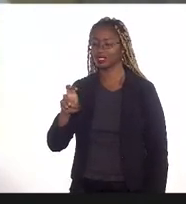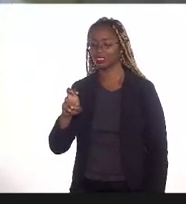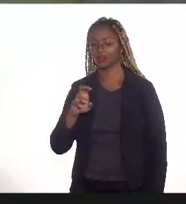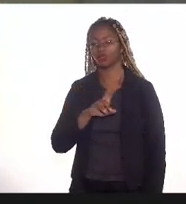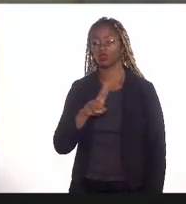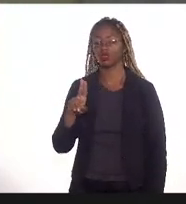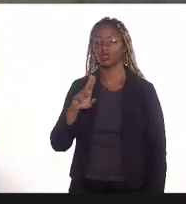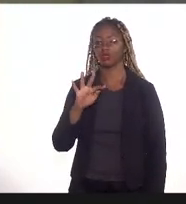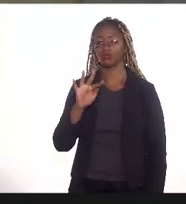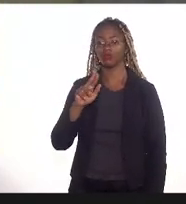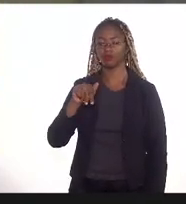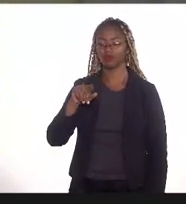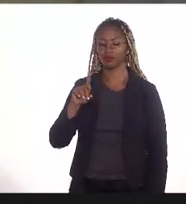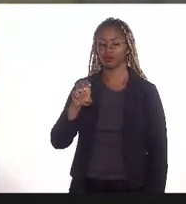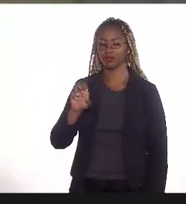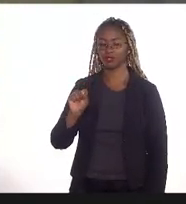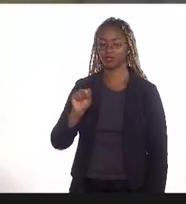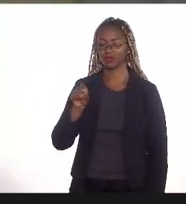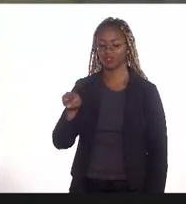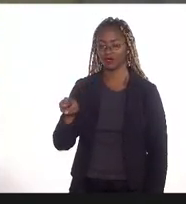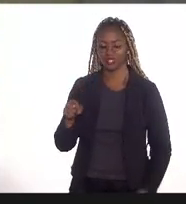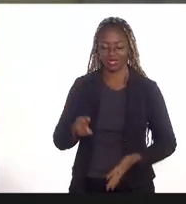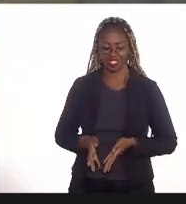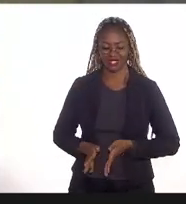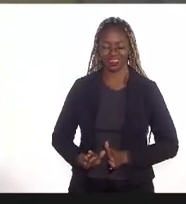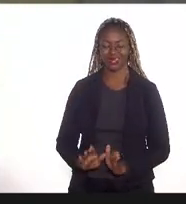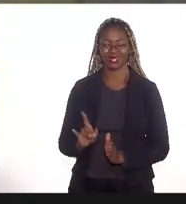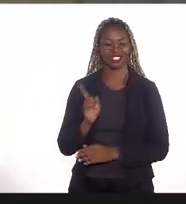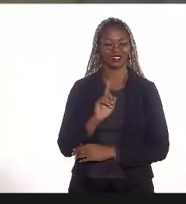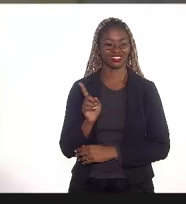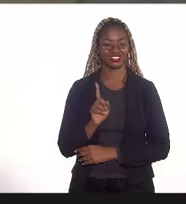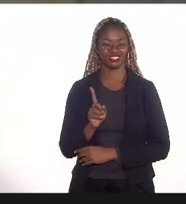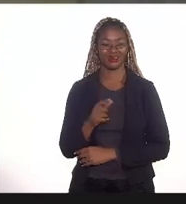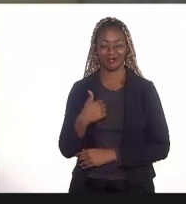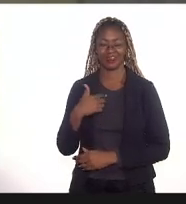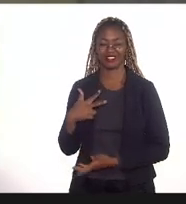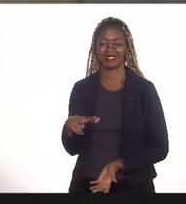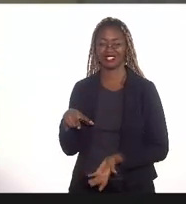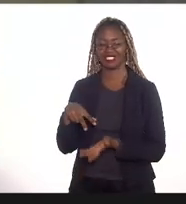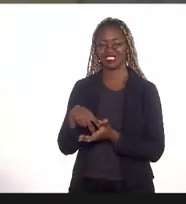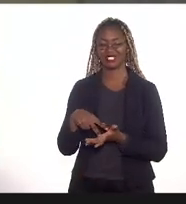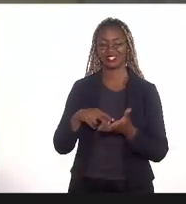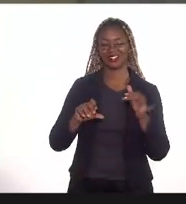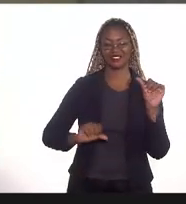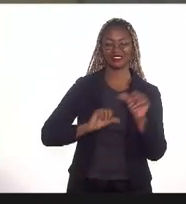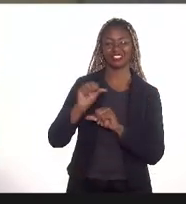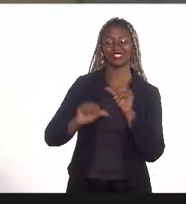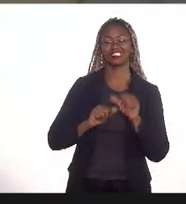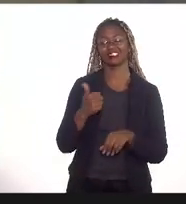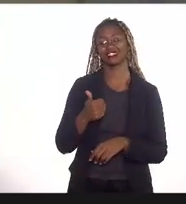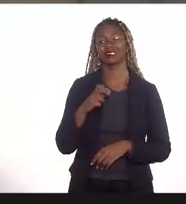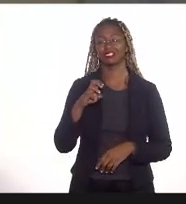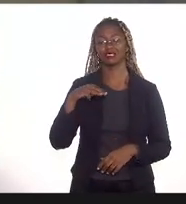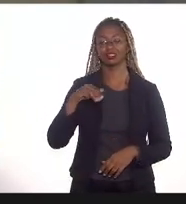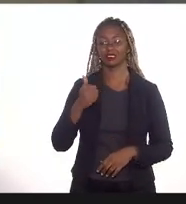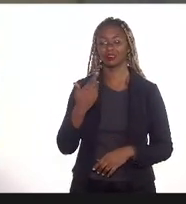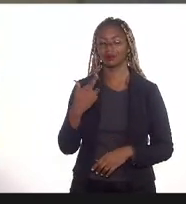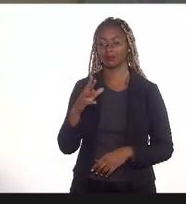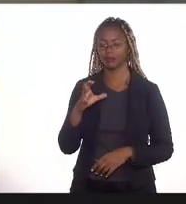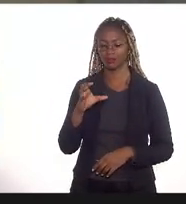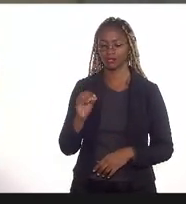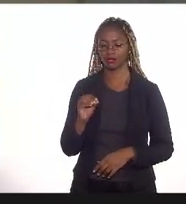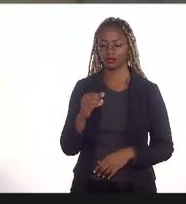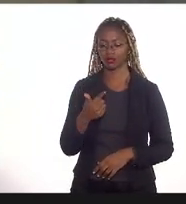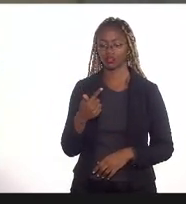era nem nascido. Mas eu estava de corpo presente. Foi na fusão, 15 de março de 75. O